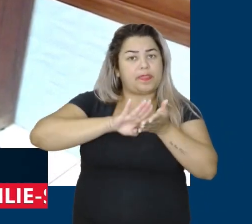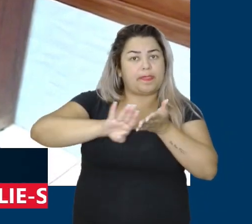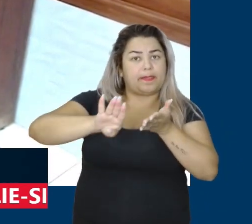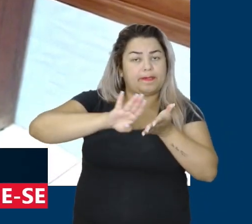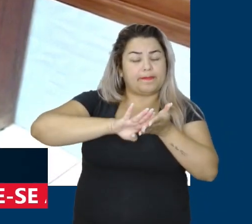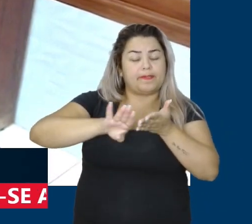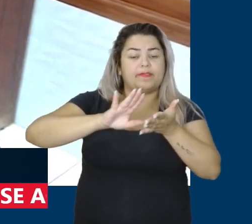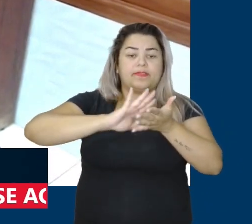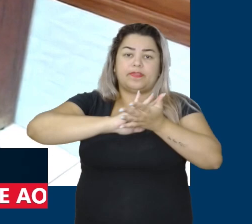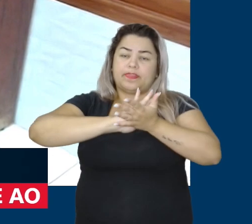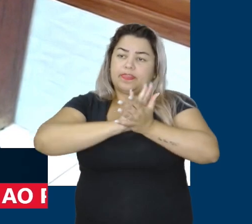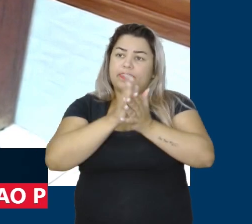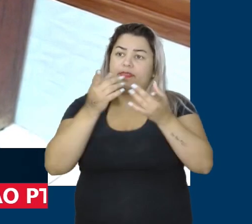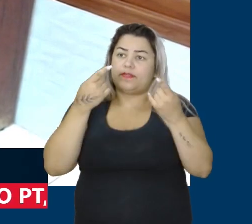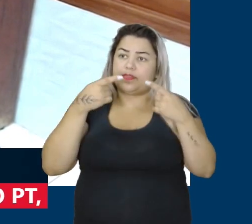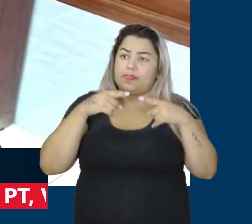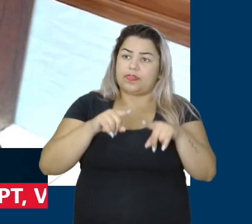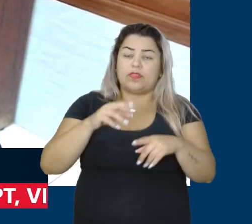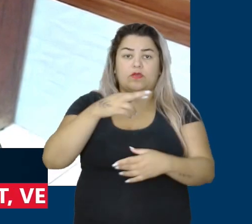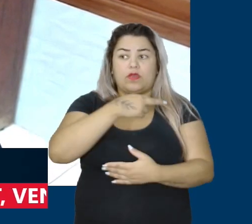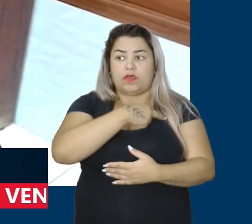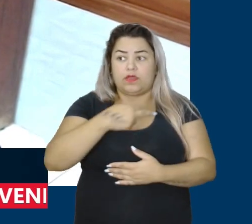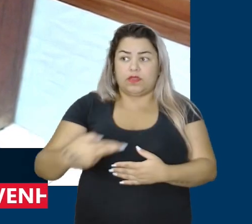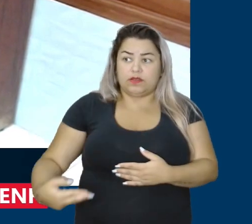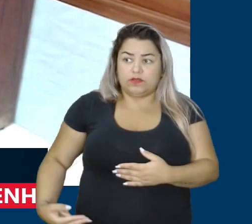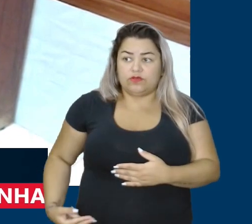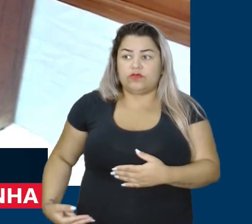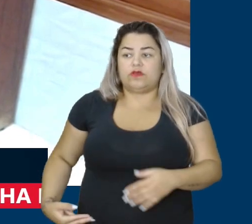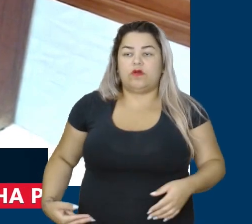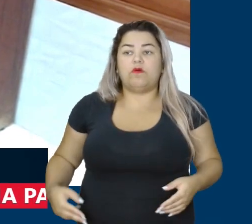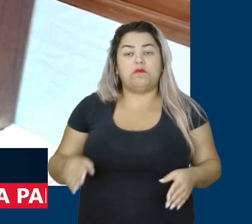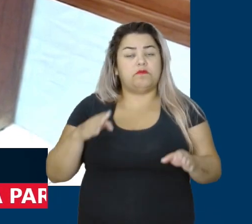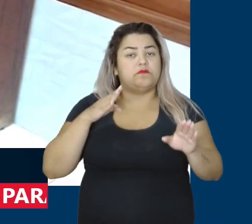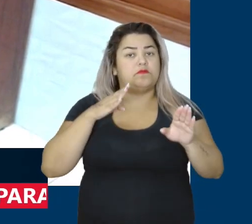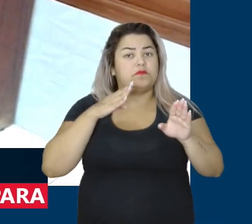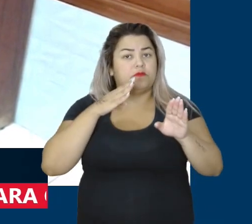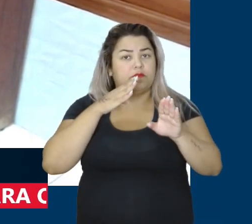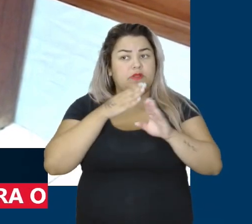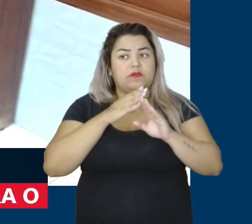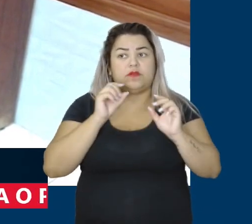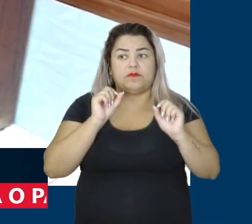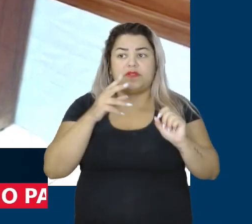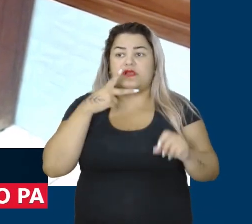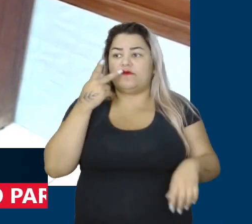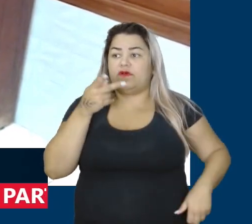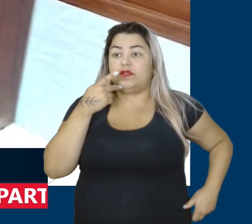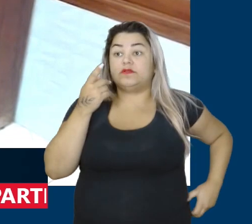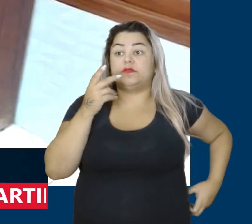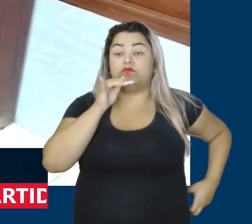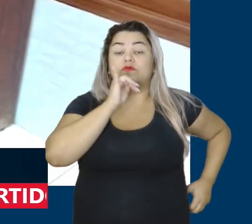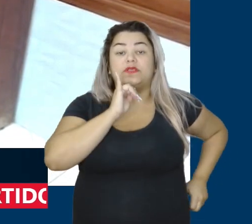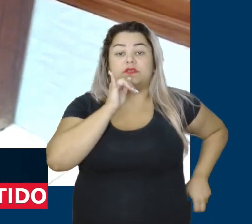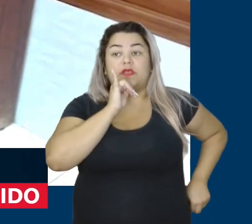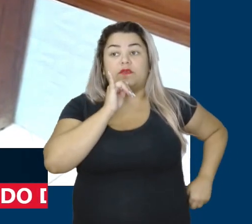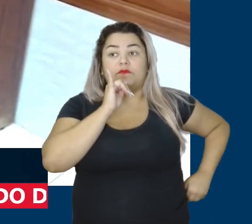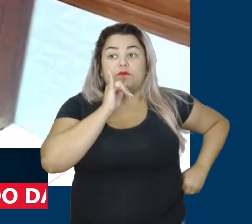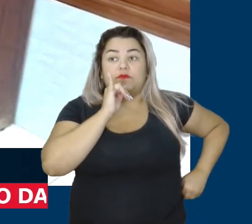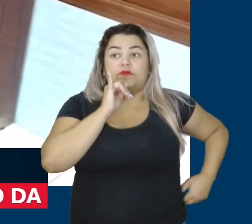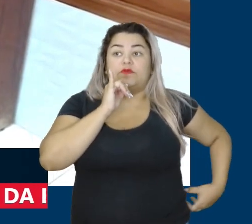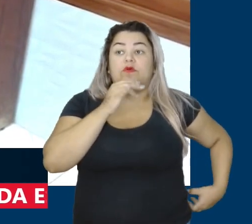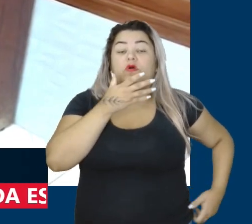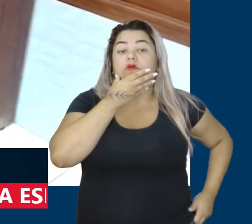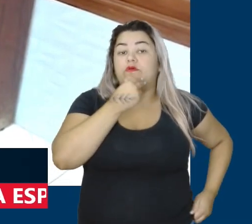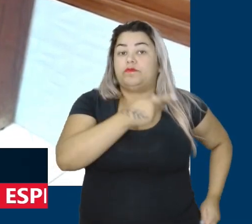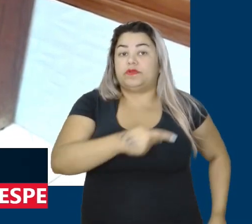o preconceito contra a religião, principalmente, né? A gente está falando aqui, por exemplo, que o